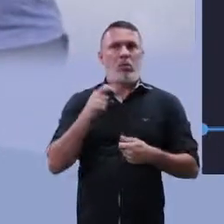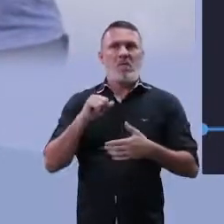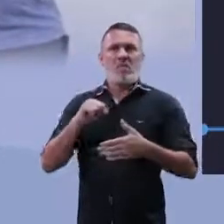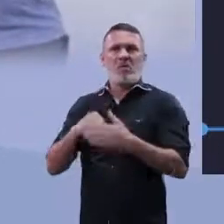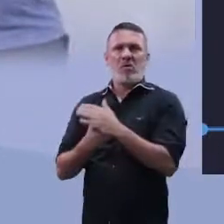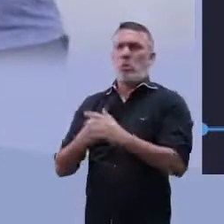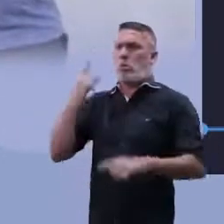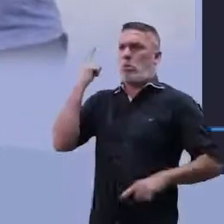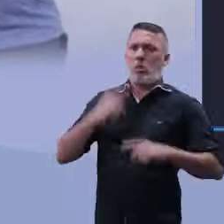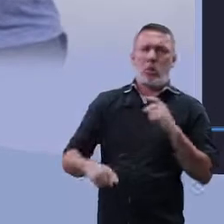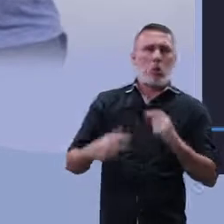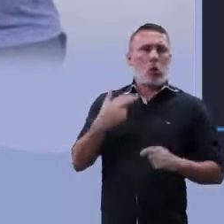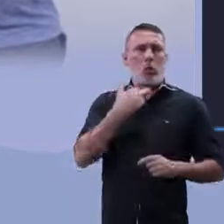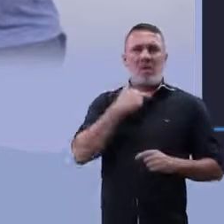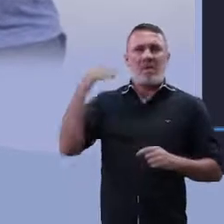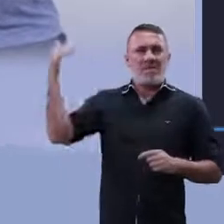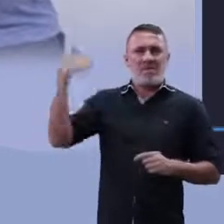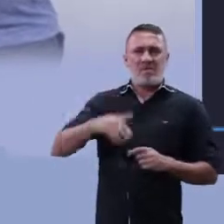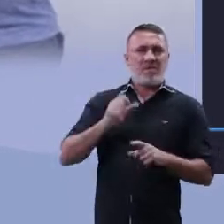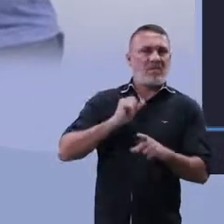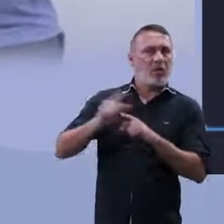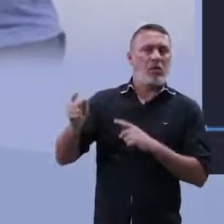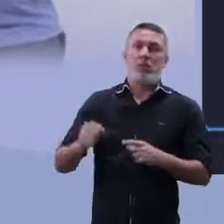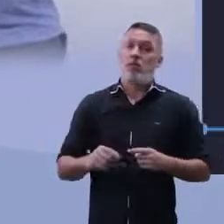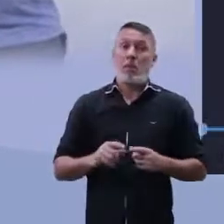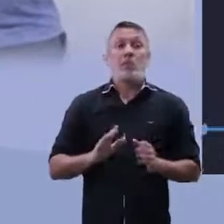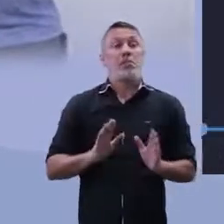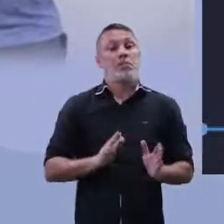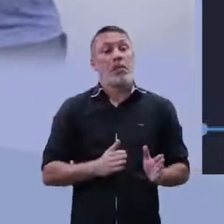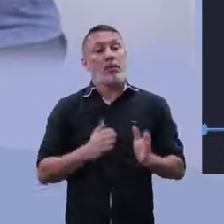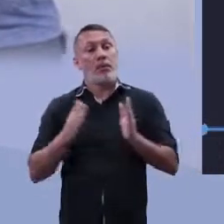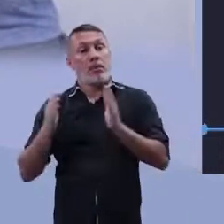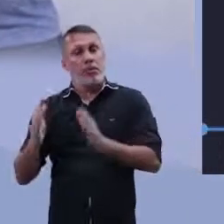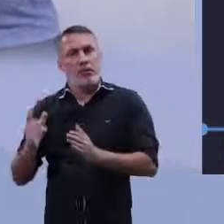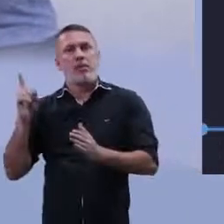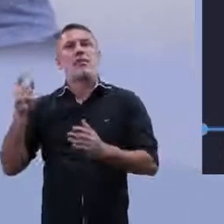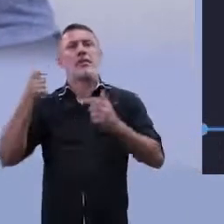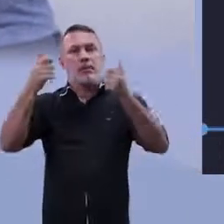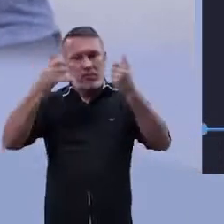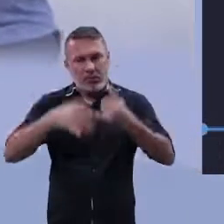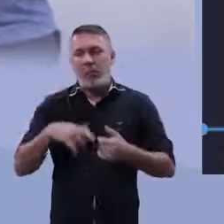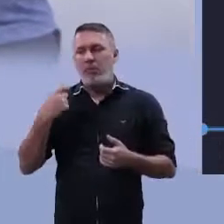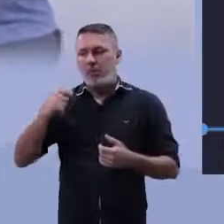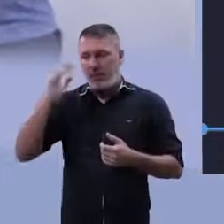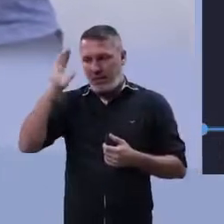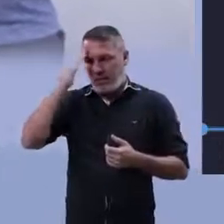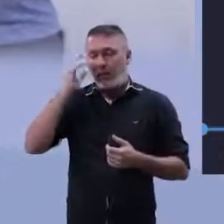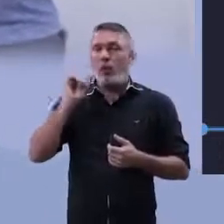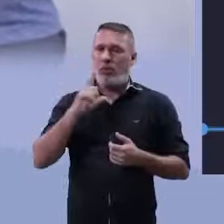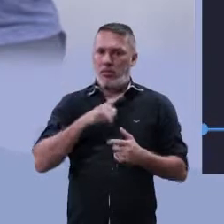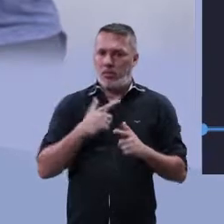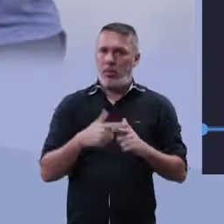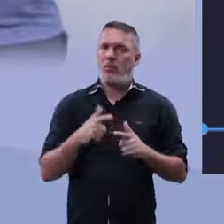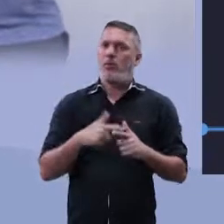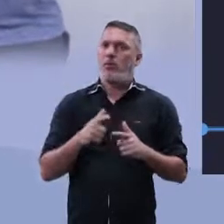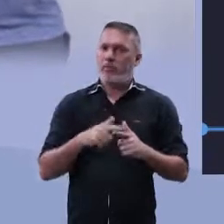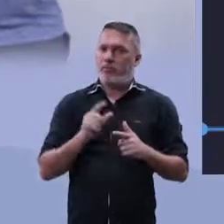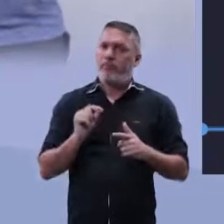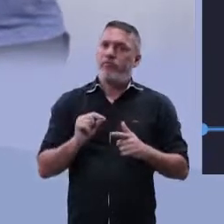não bloqueou, ele não proibiu. Só que ele fala, só que nós precisamos entender que há um